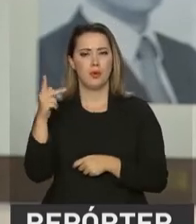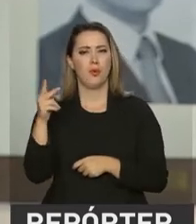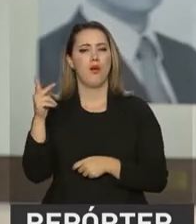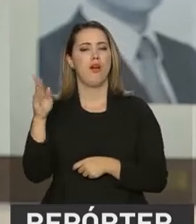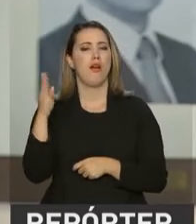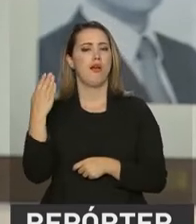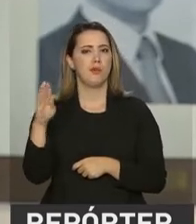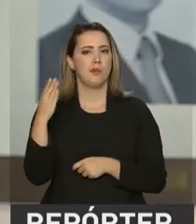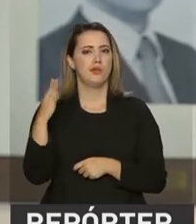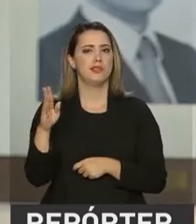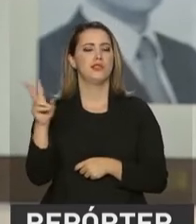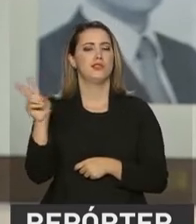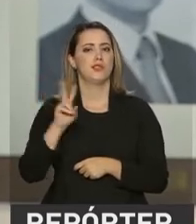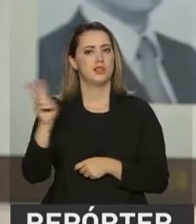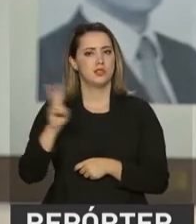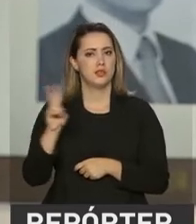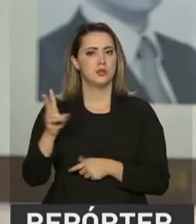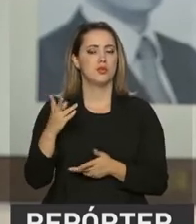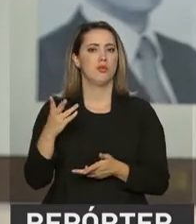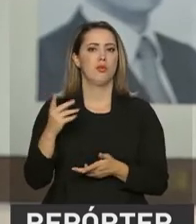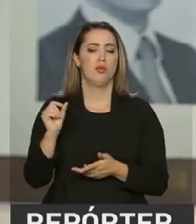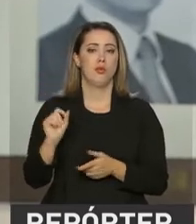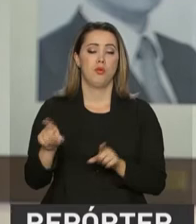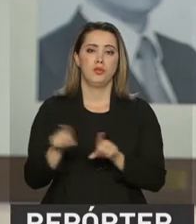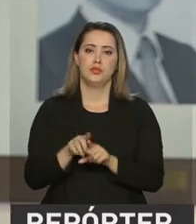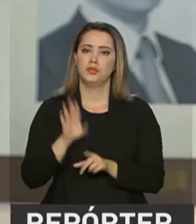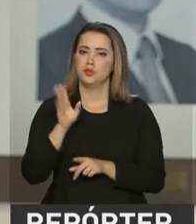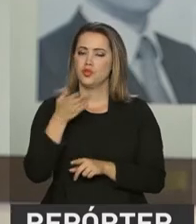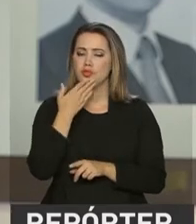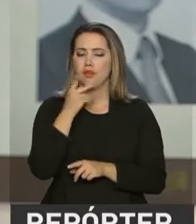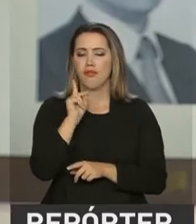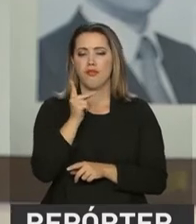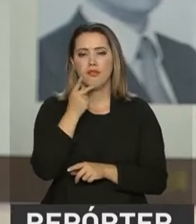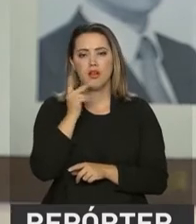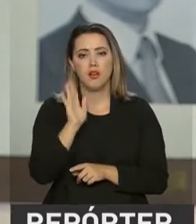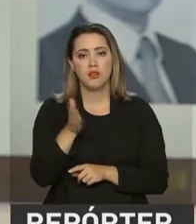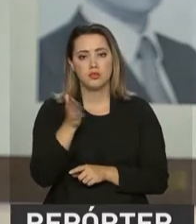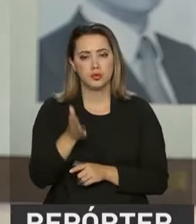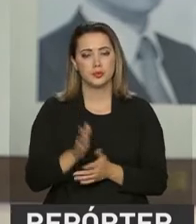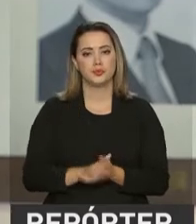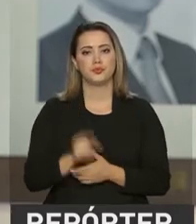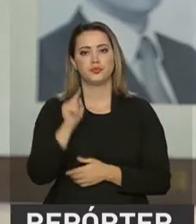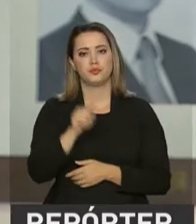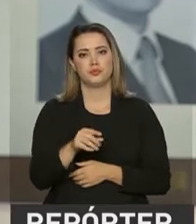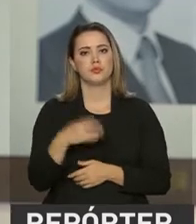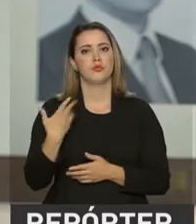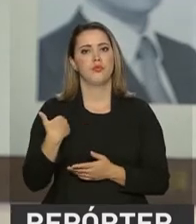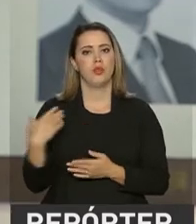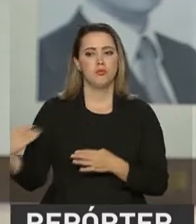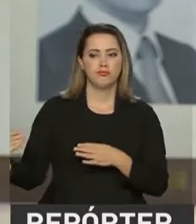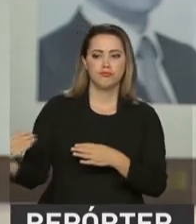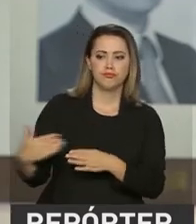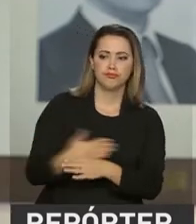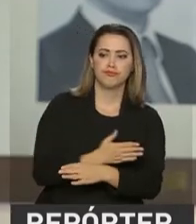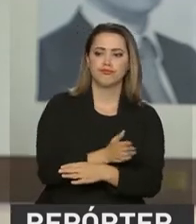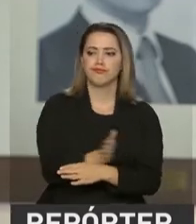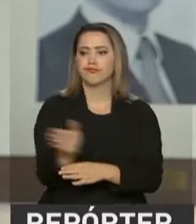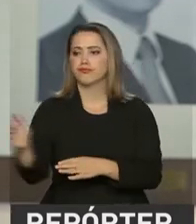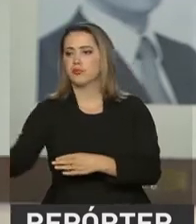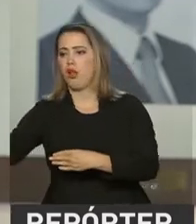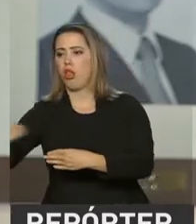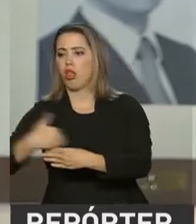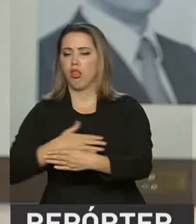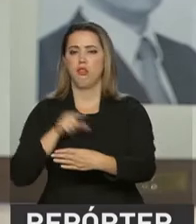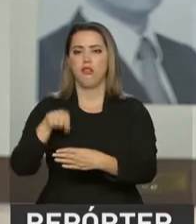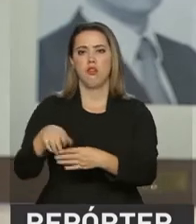colômbia venezuela e as razões possíveis pães a taxa já é uma senhora muitas vezes apenas nas unidades do crime são armas que estão